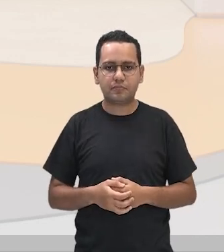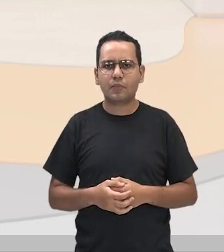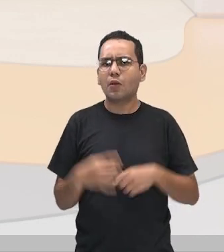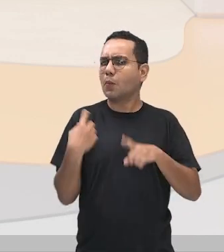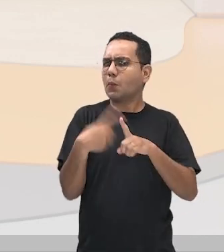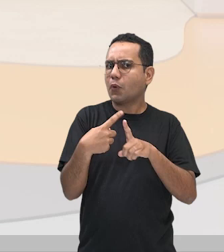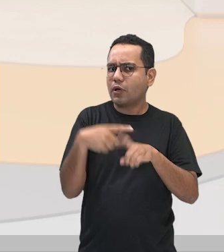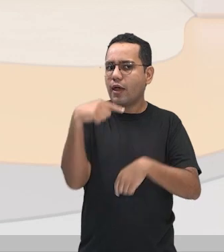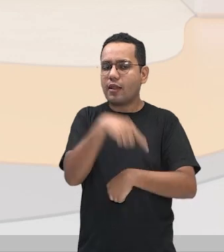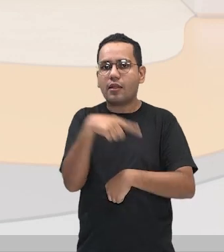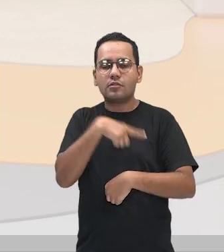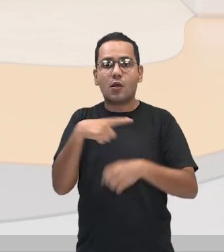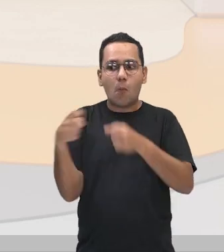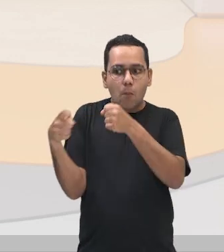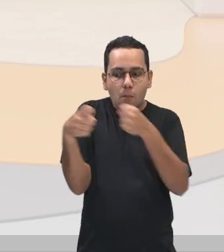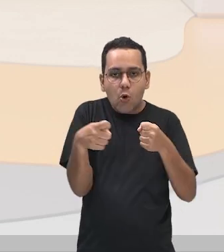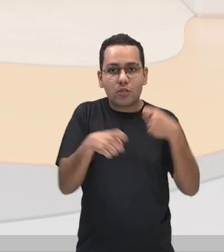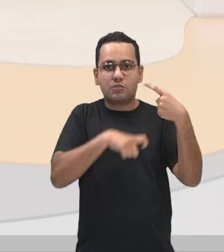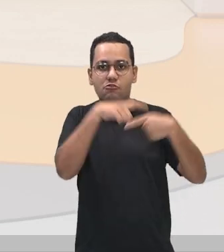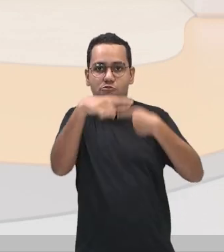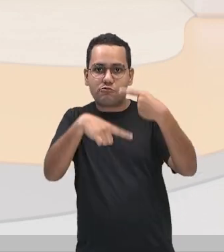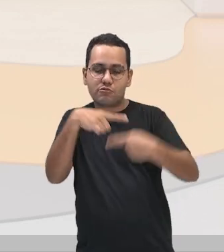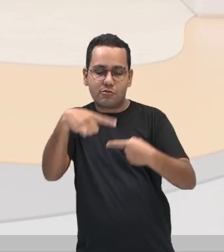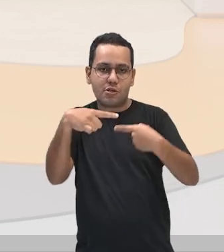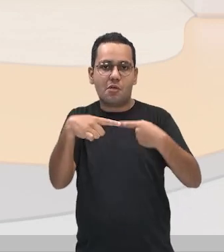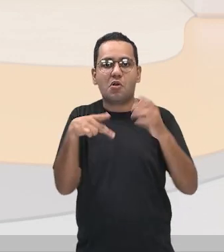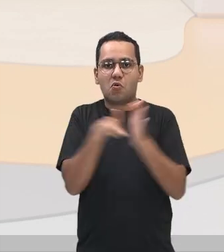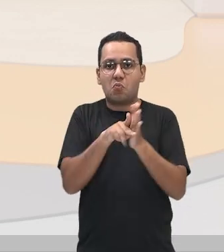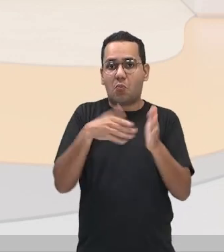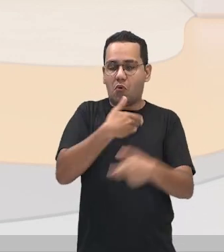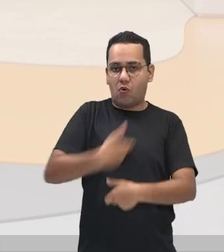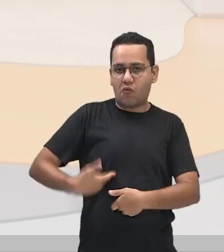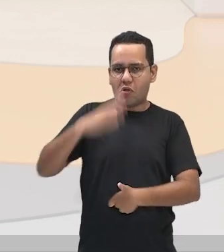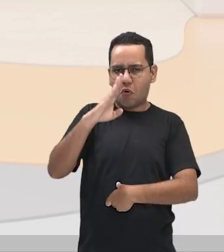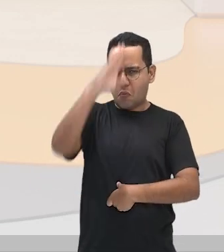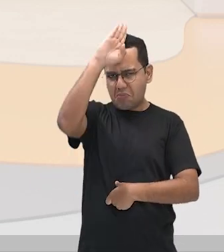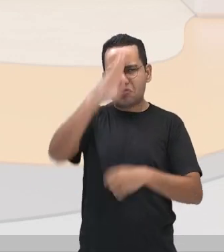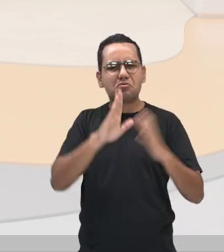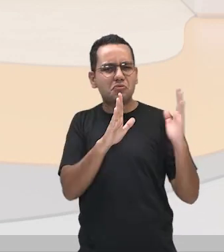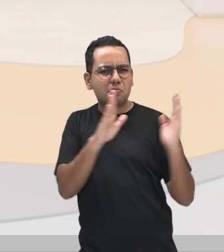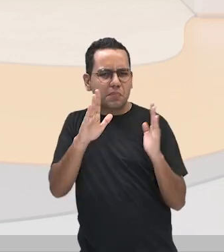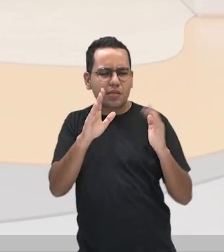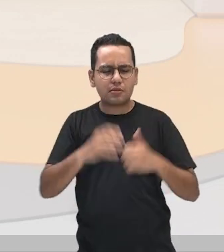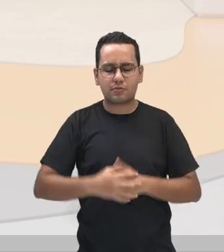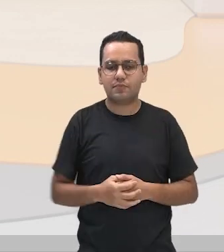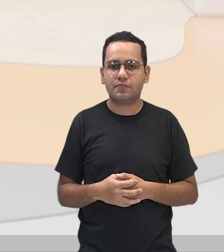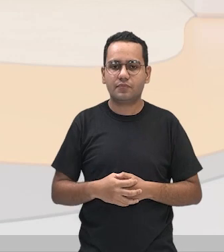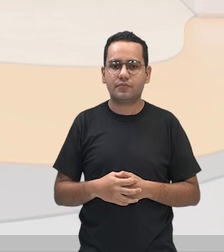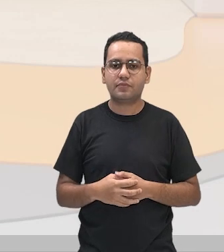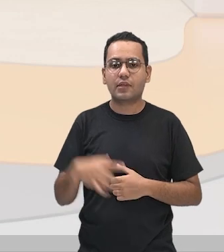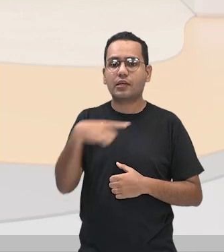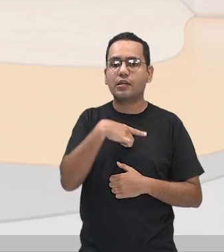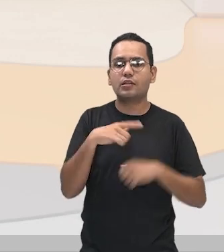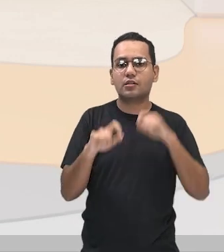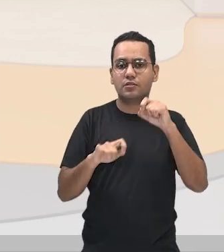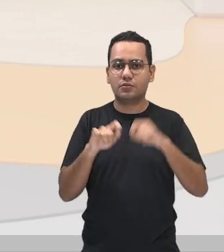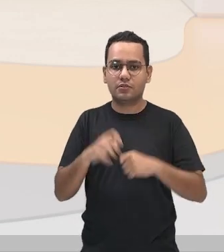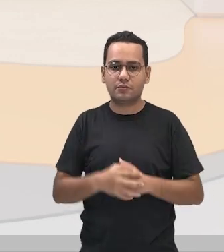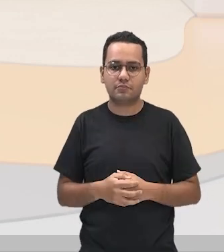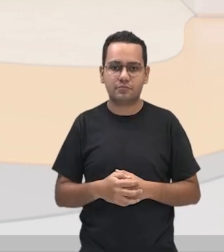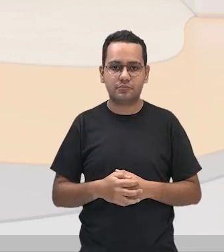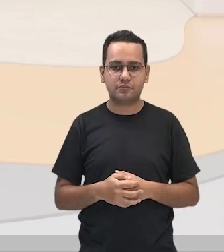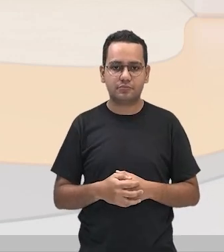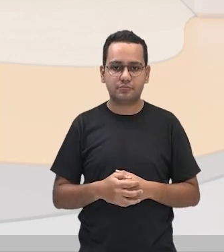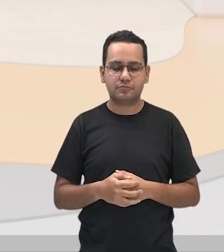herdeira, então, do Império Romano e vai fazer, então, essa ponte de ligação, né, de Roma, daquilo que Roma